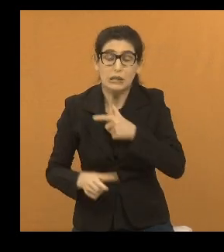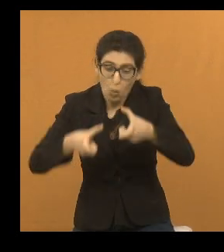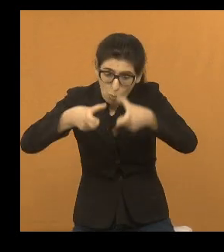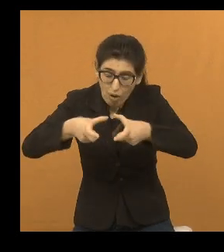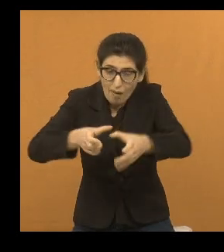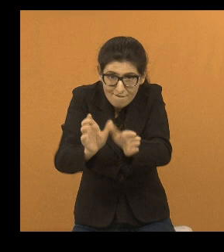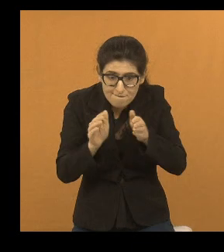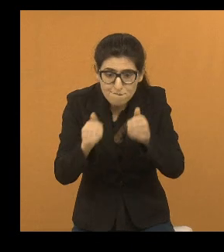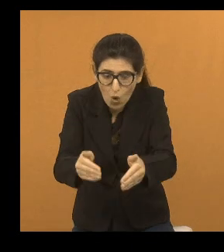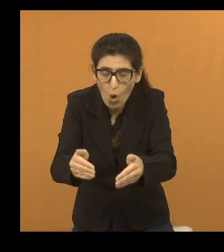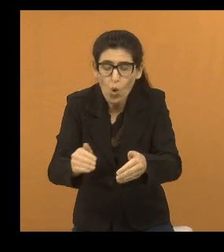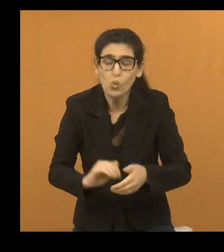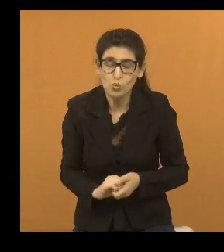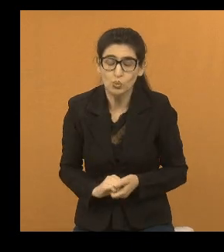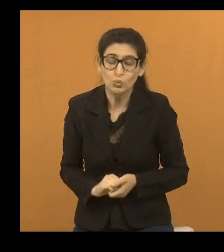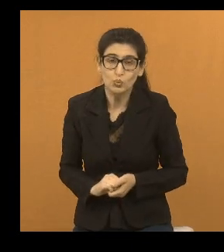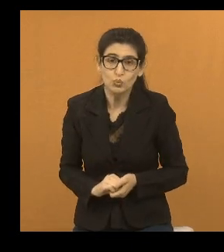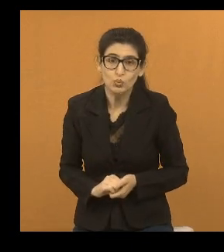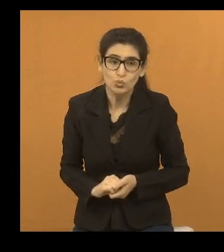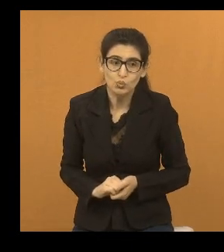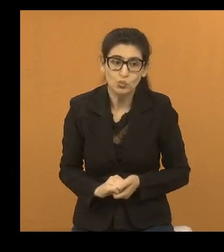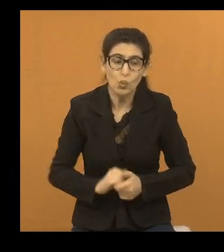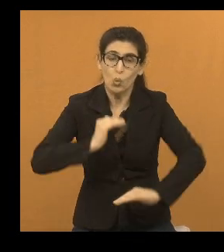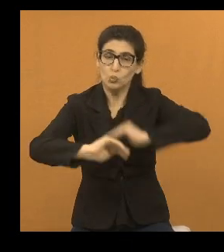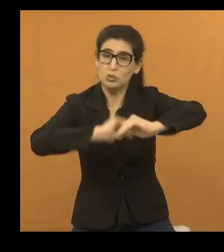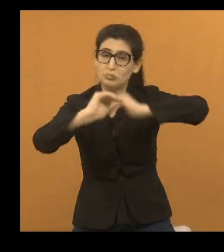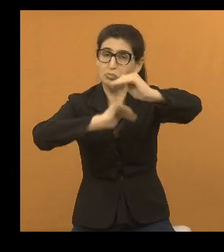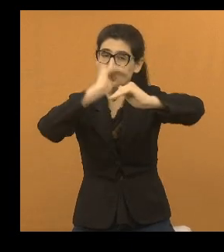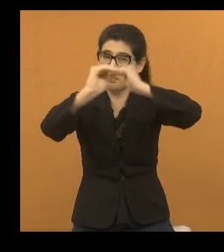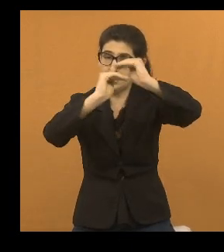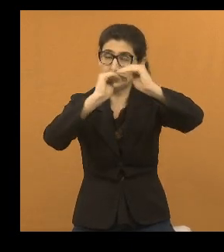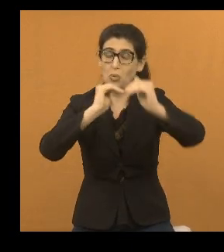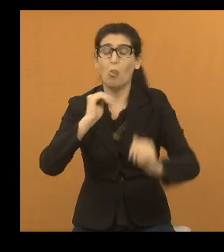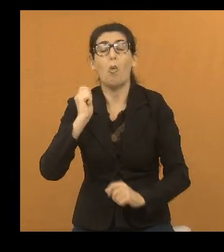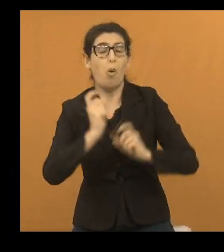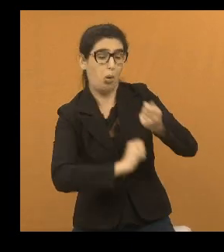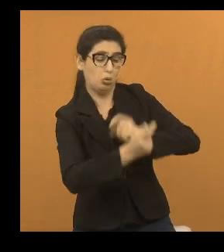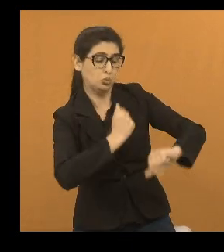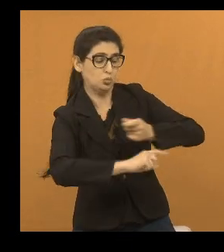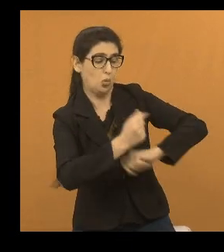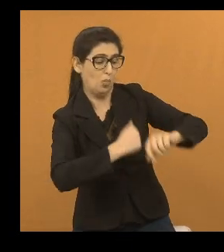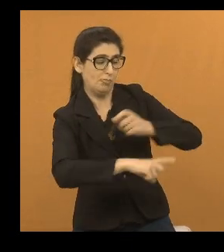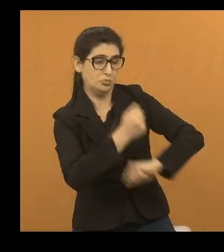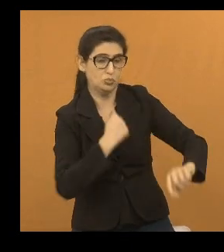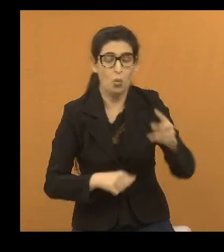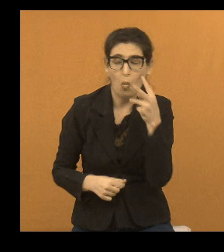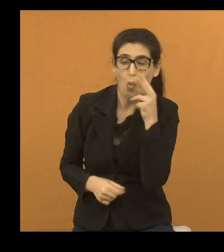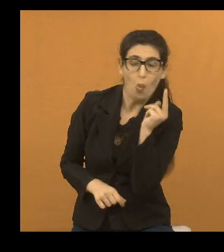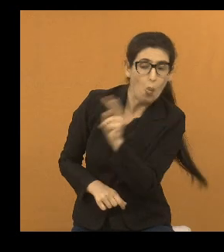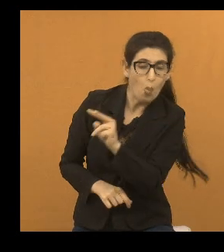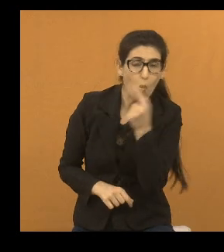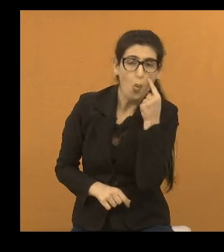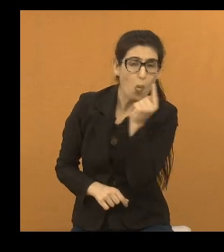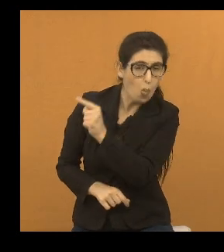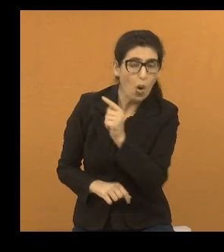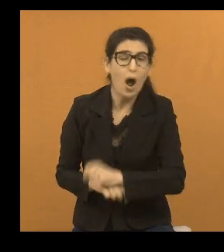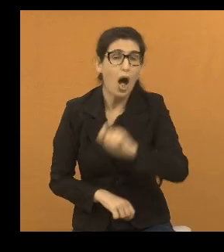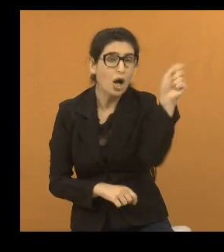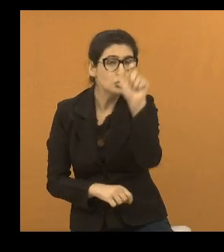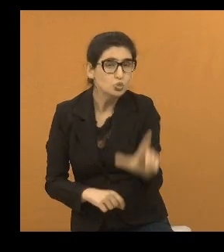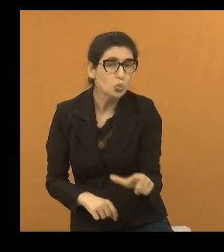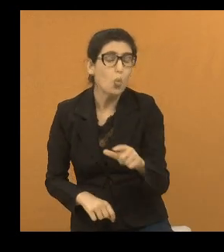para destinação do corredor de desenvolvimento econômico. Se olharmos a legenda aqui, nós temos esse